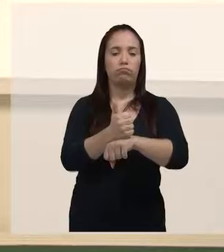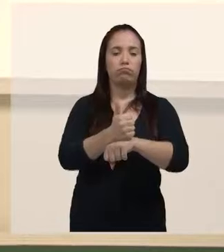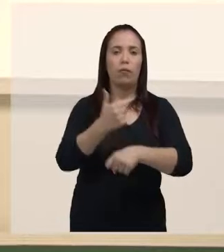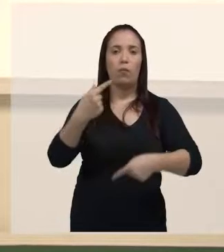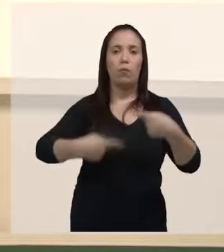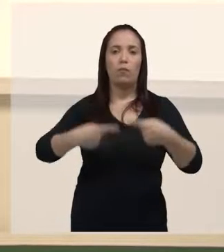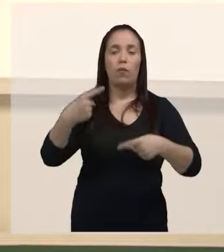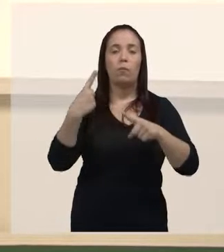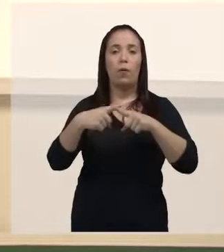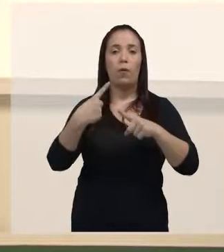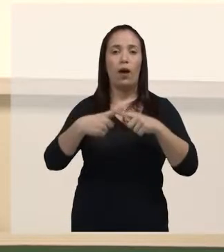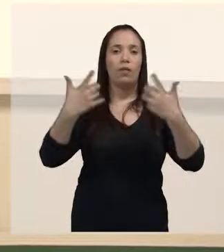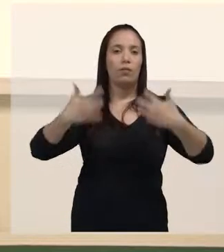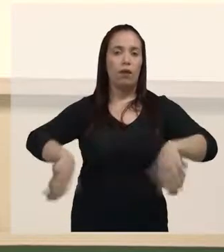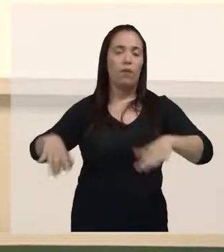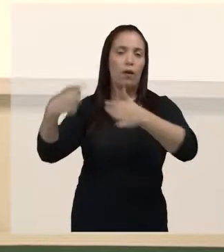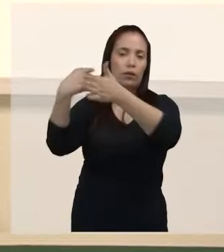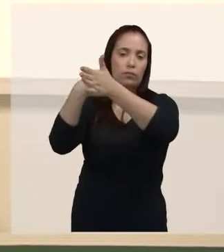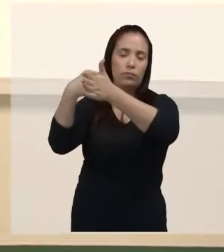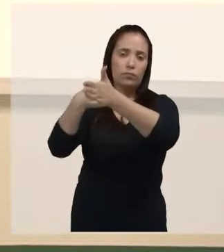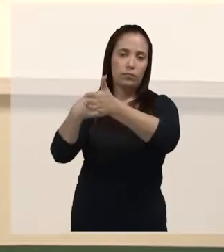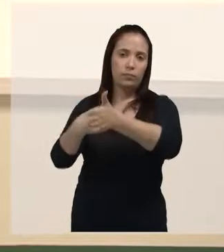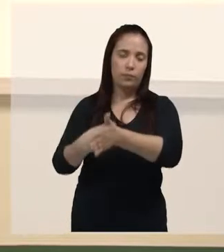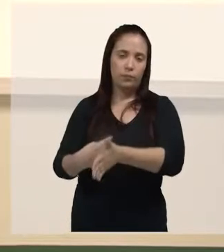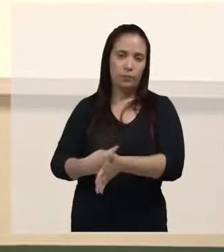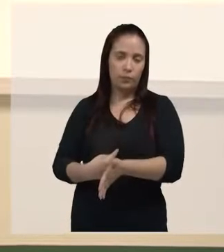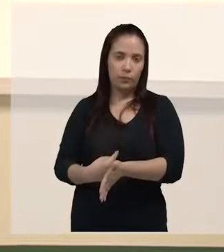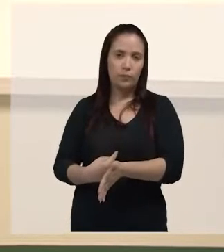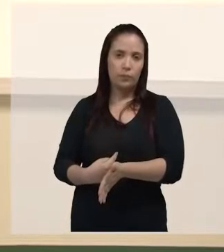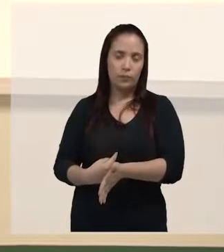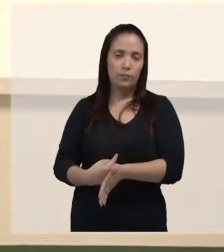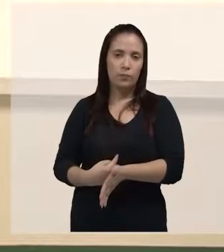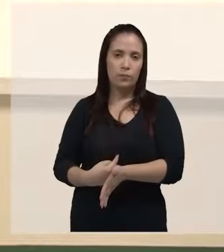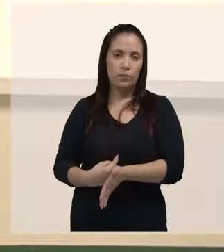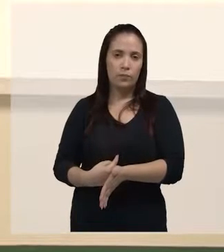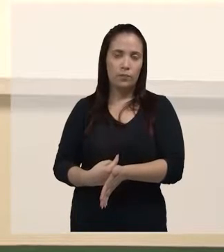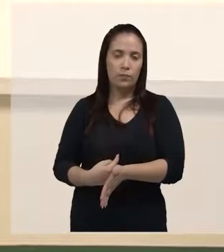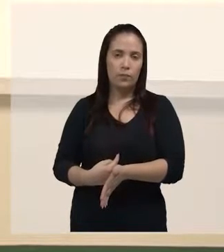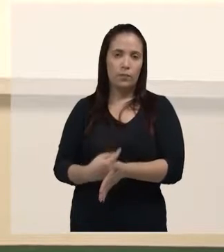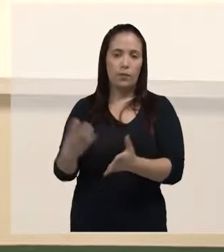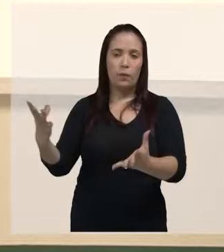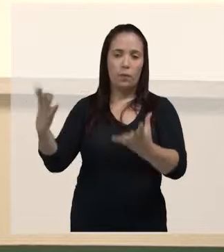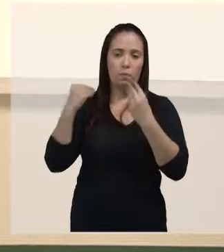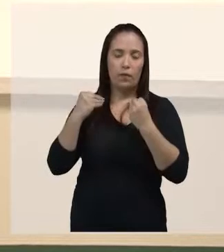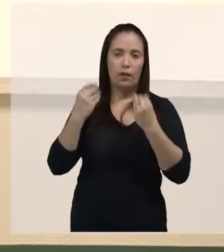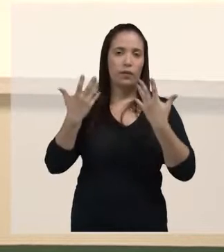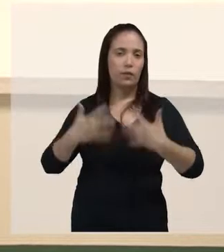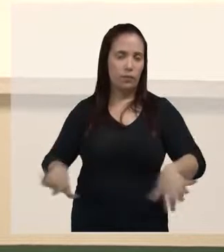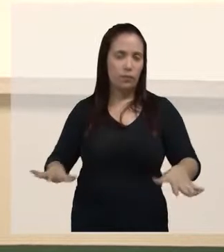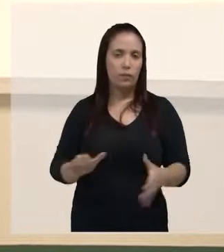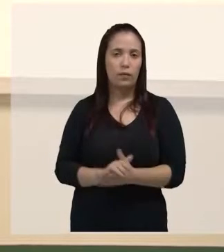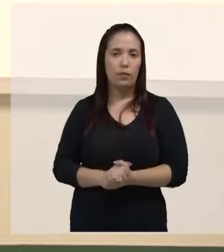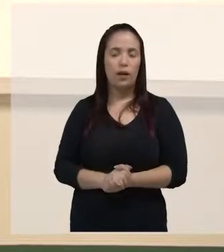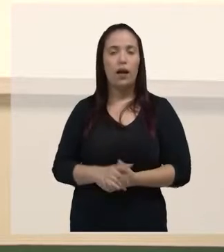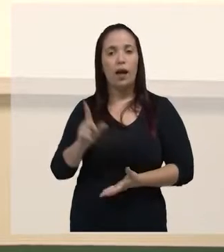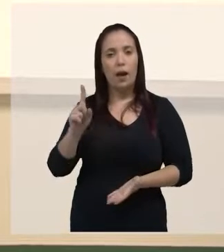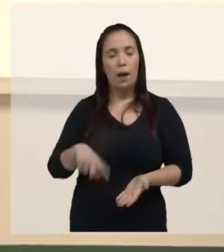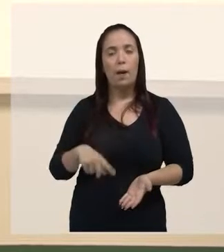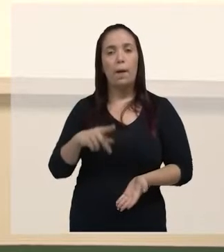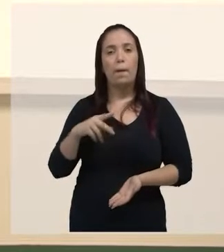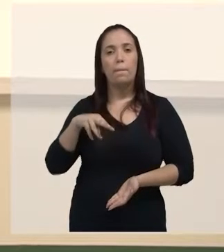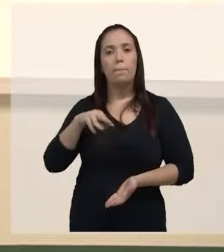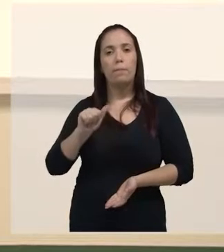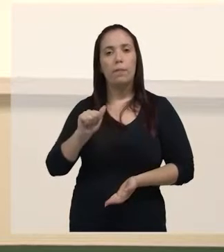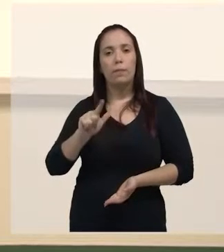foro privilegiado como uma couraça que eles nunca serão punidos. O mais conhecido é o Paulo Salles Maluf.